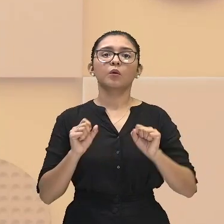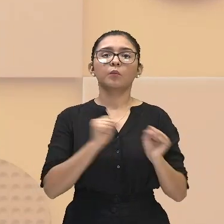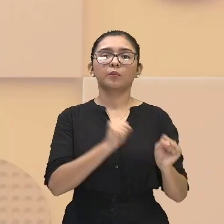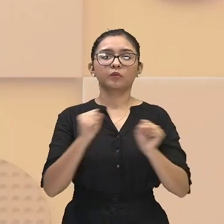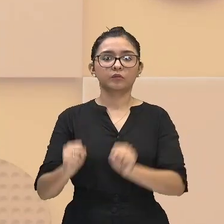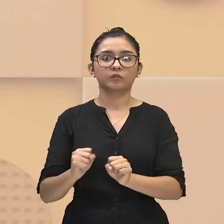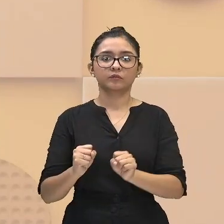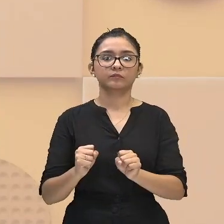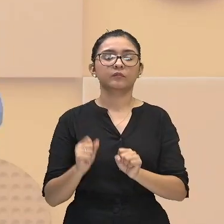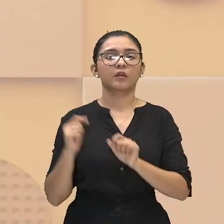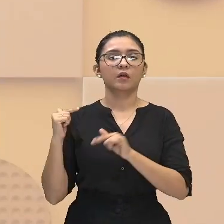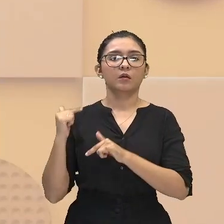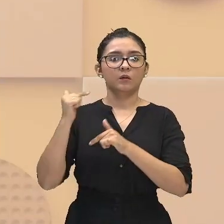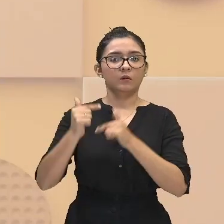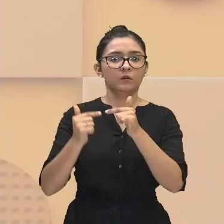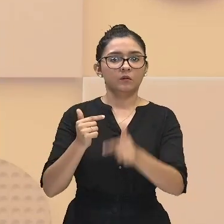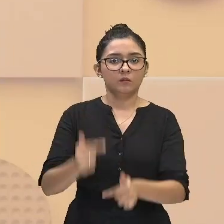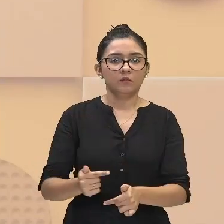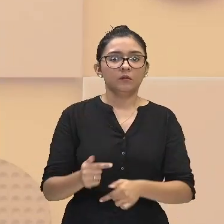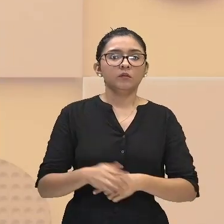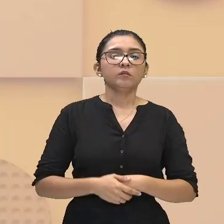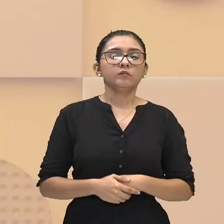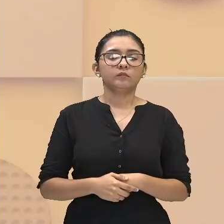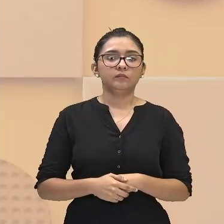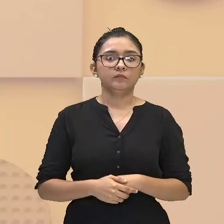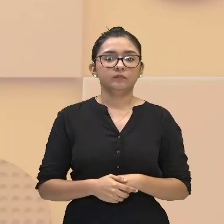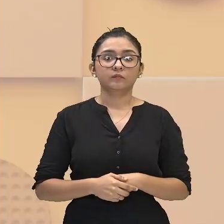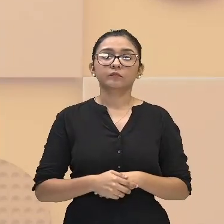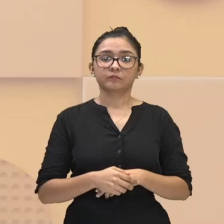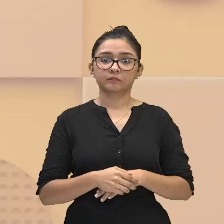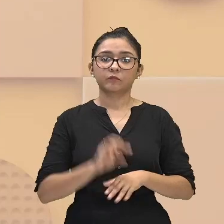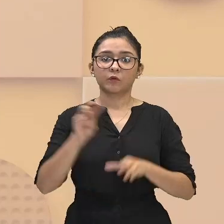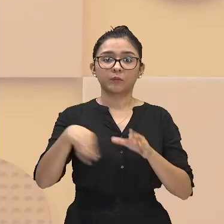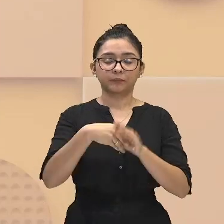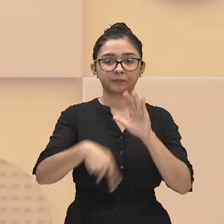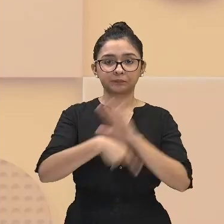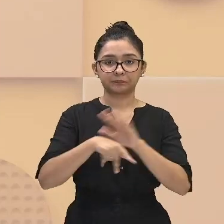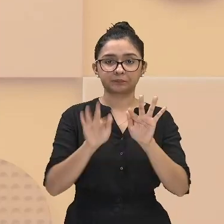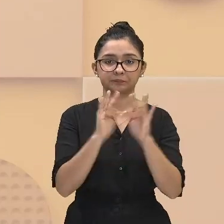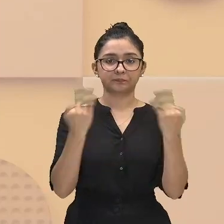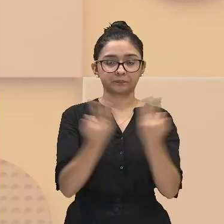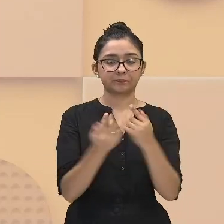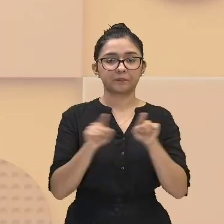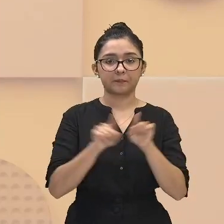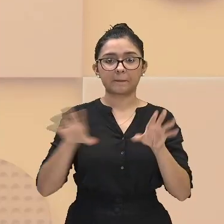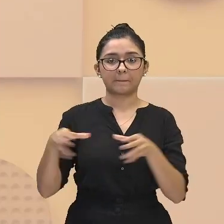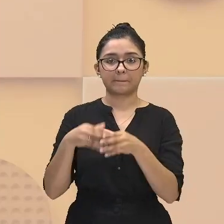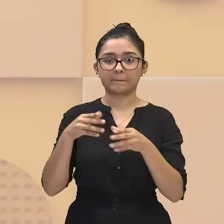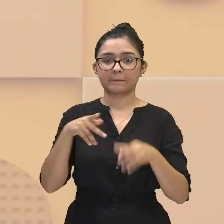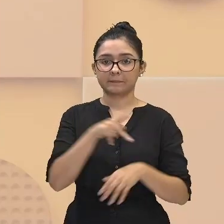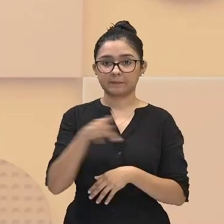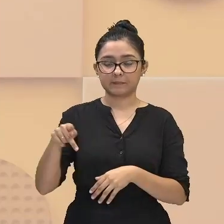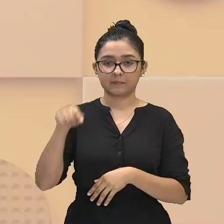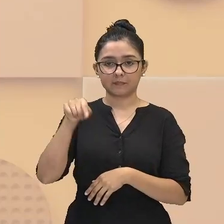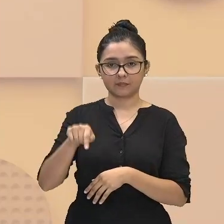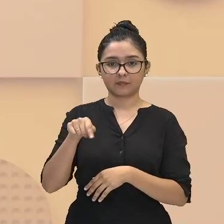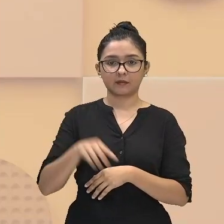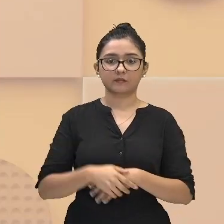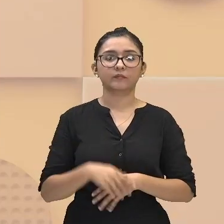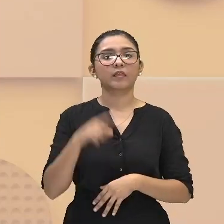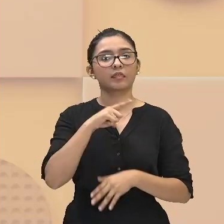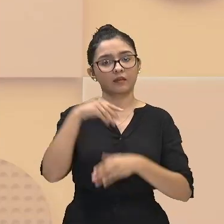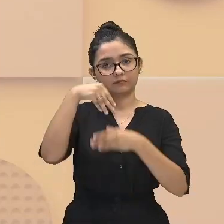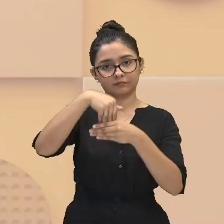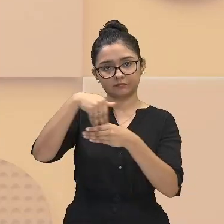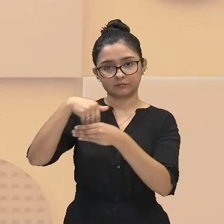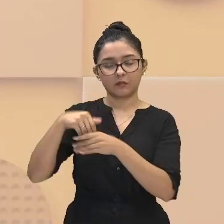forma hereditária, ou seja, vai passar entre os membros da família. Na república, na eleição, ele